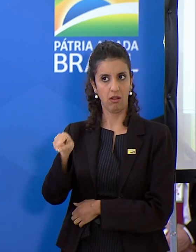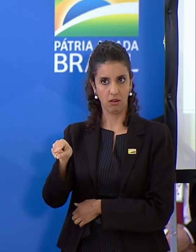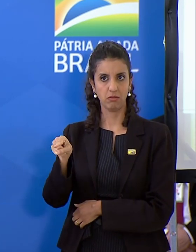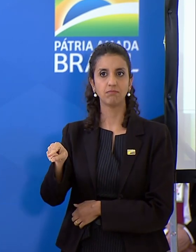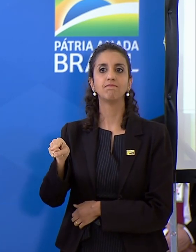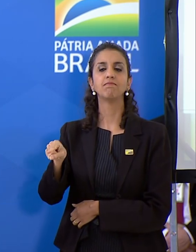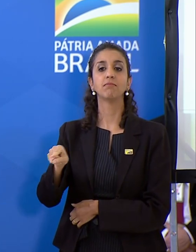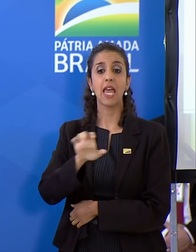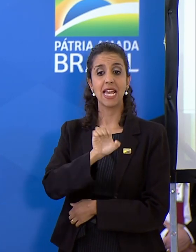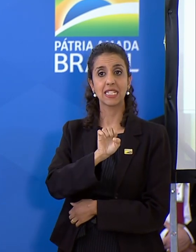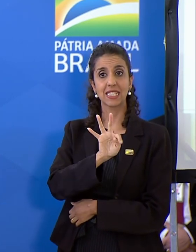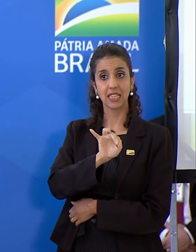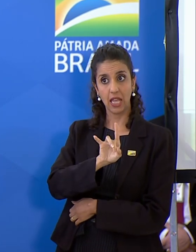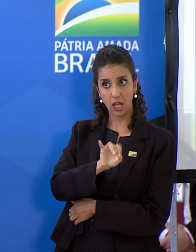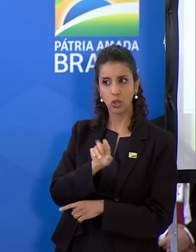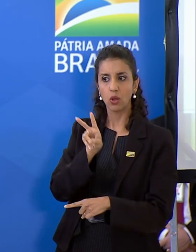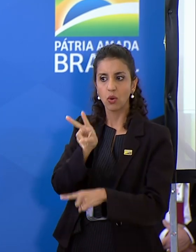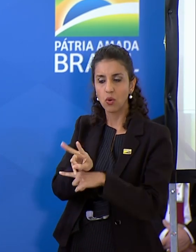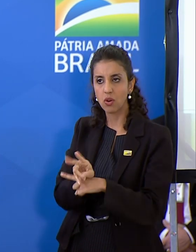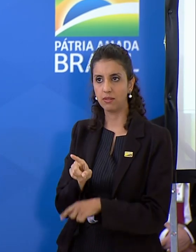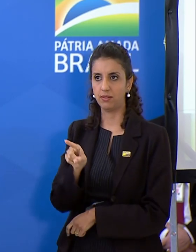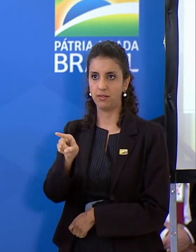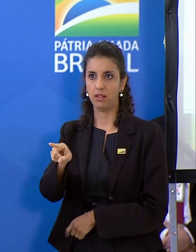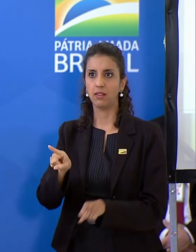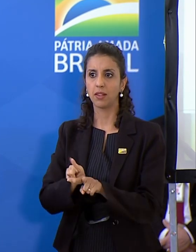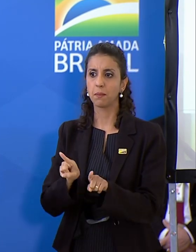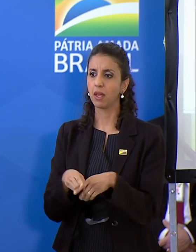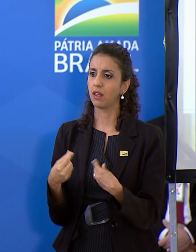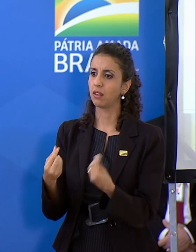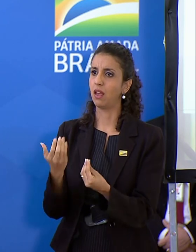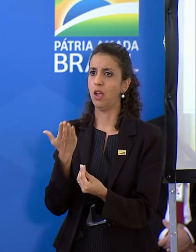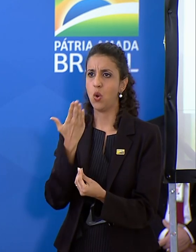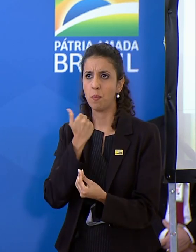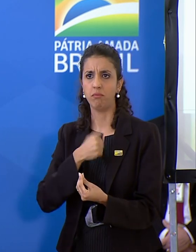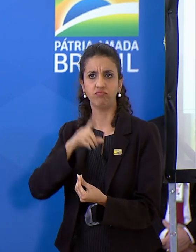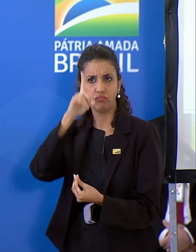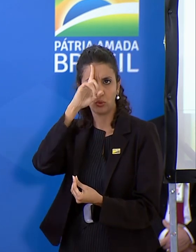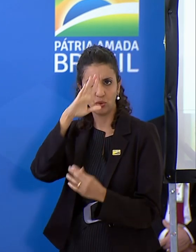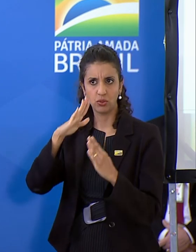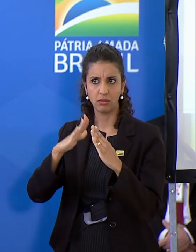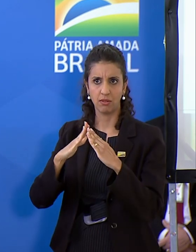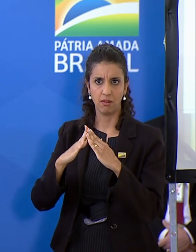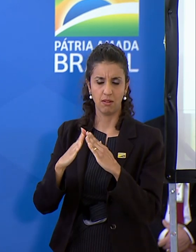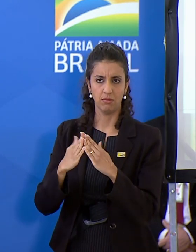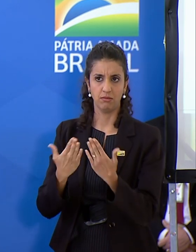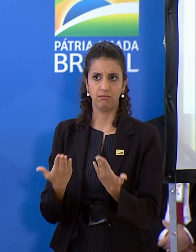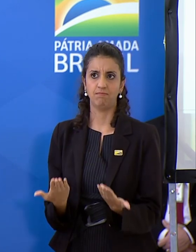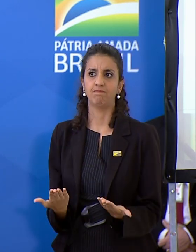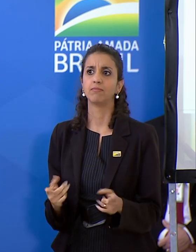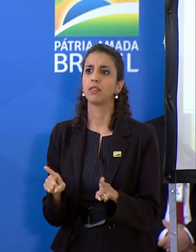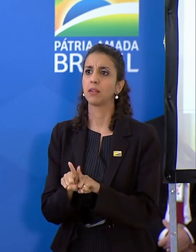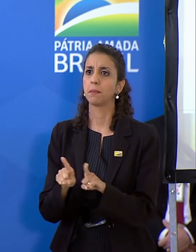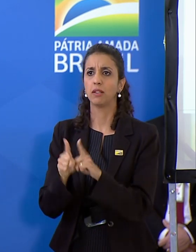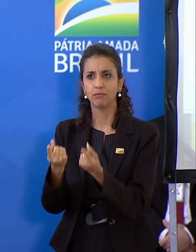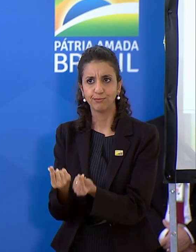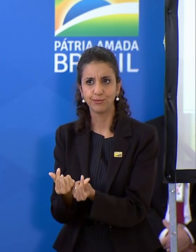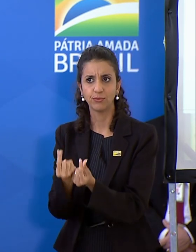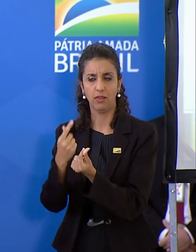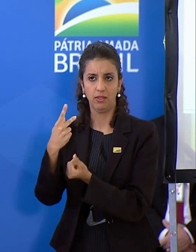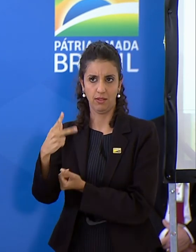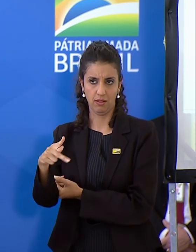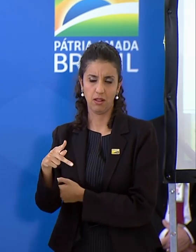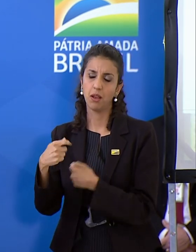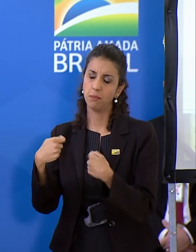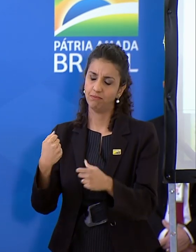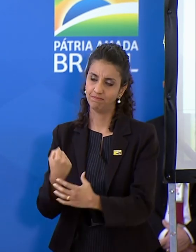cuidando deles, a possibilidade de ter comida na mesa, de ter a sua renda e de